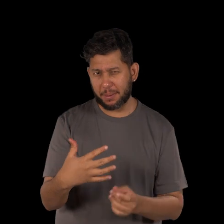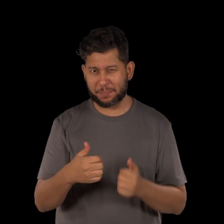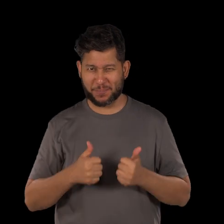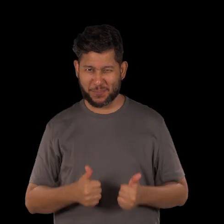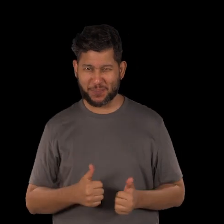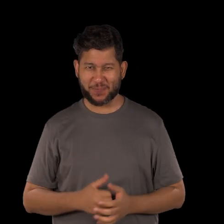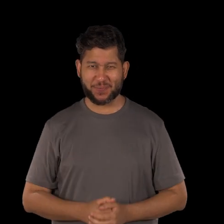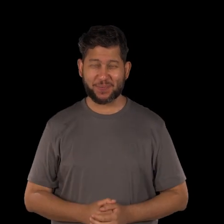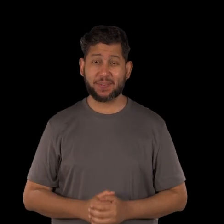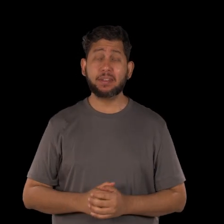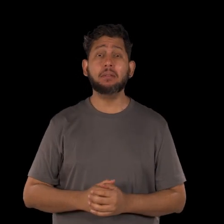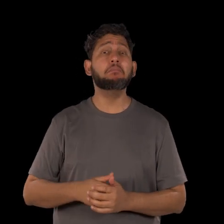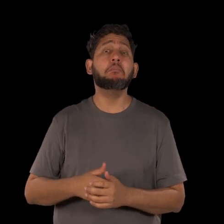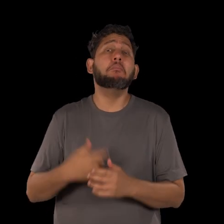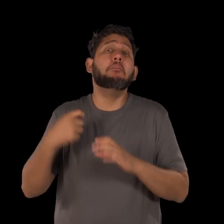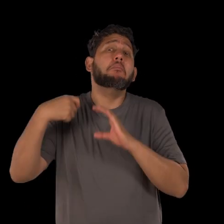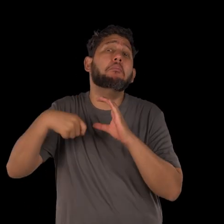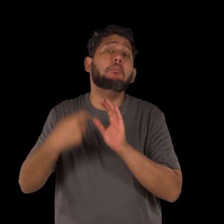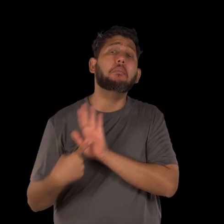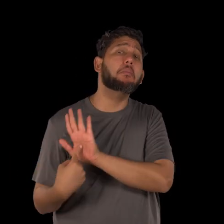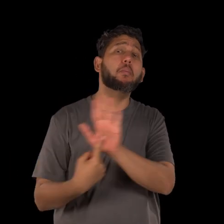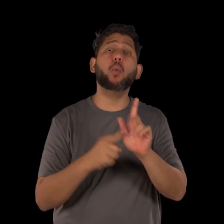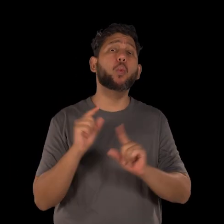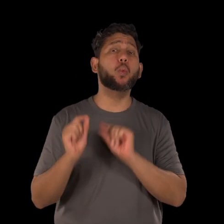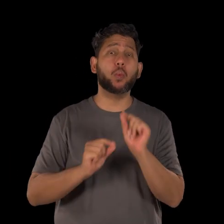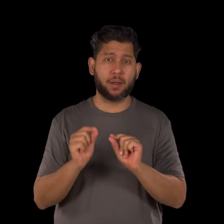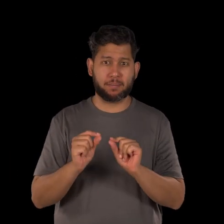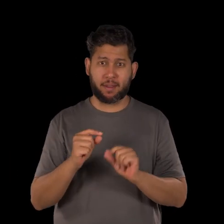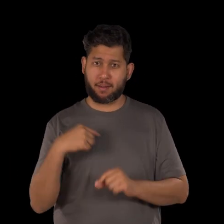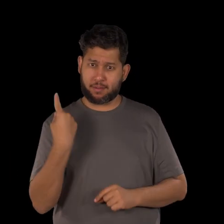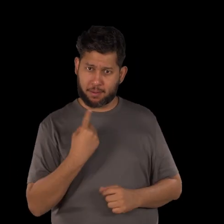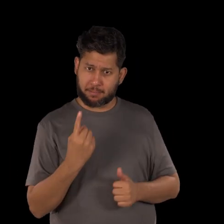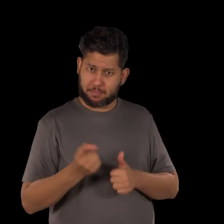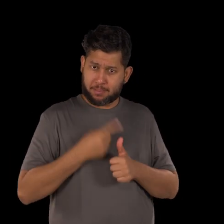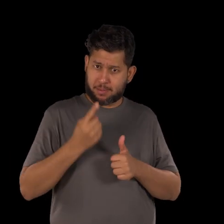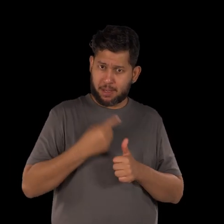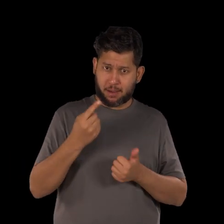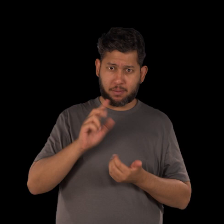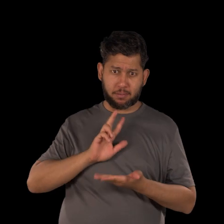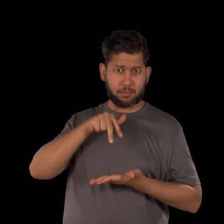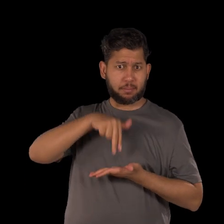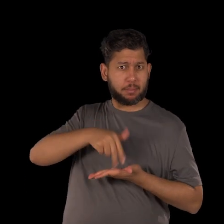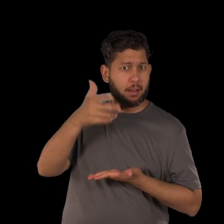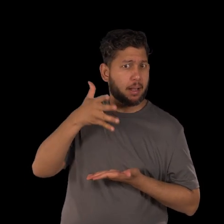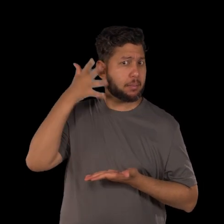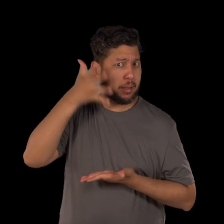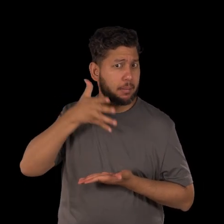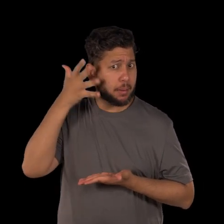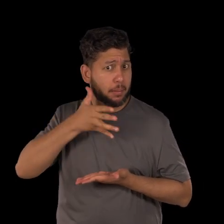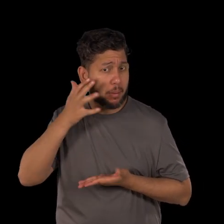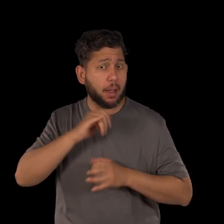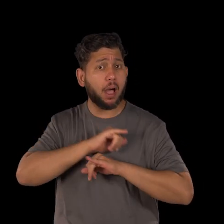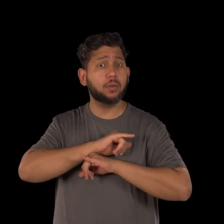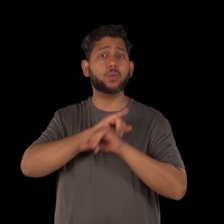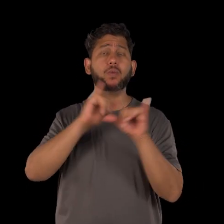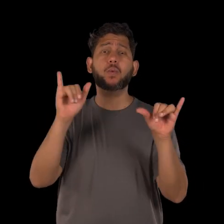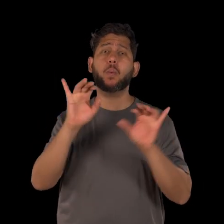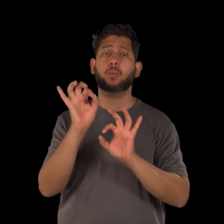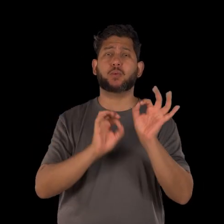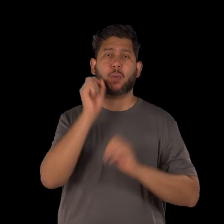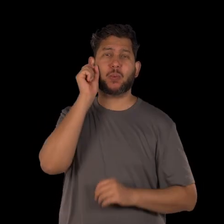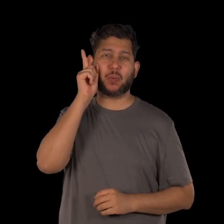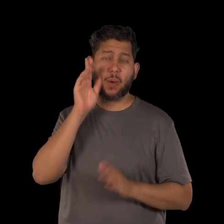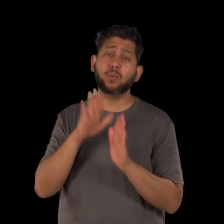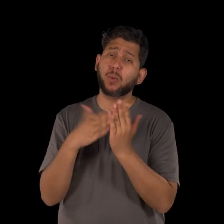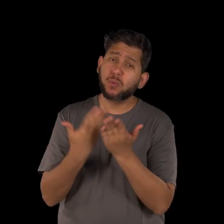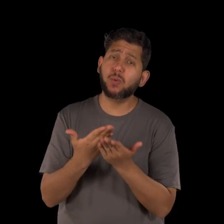A ideia deste vídeo é disponibilizarmos o conteúdo da apresentação que realizamos na divulgação do projeto cultural, principalmente nas